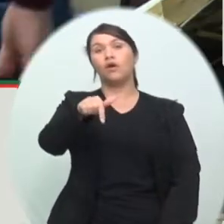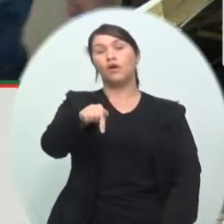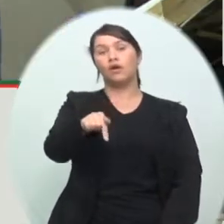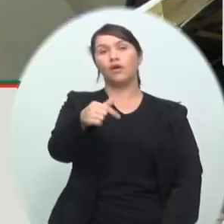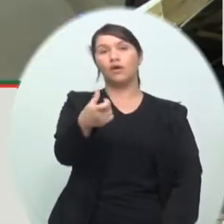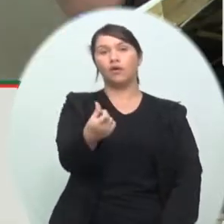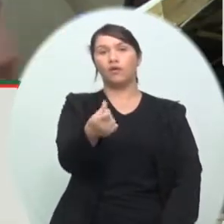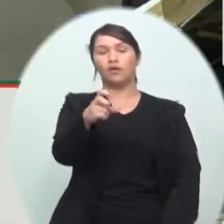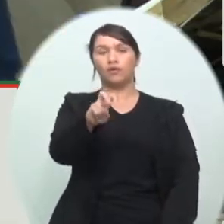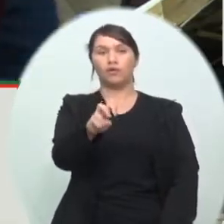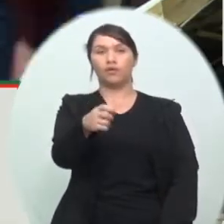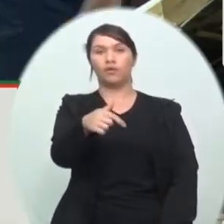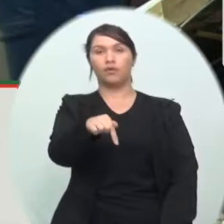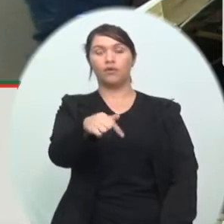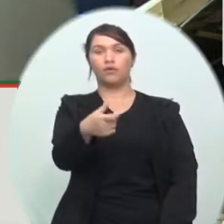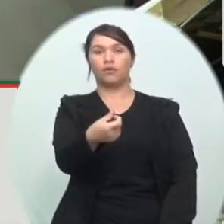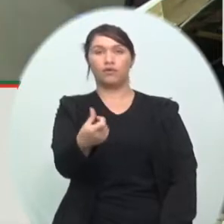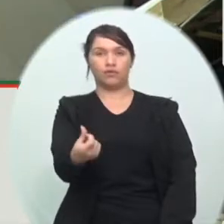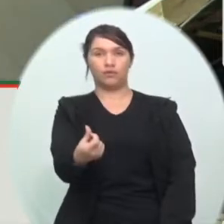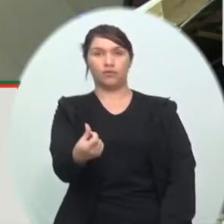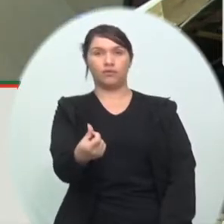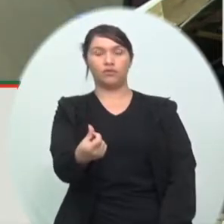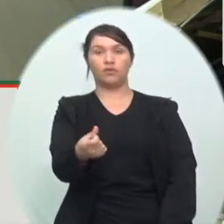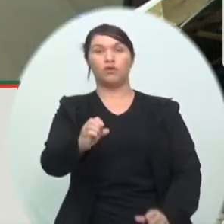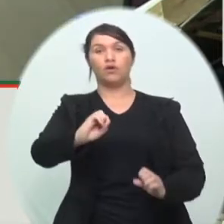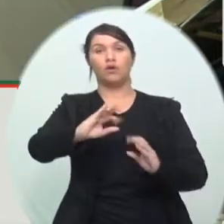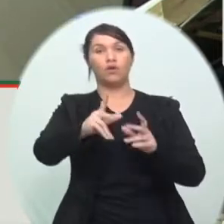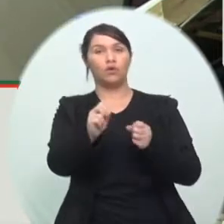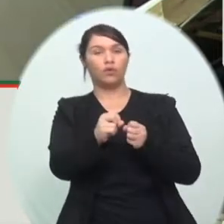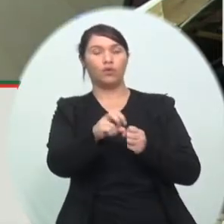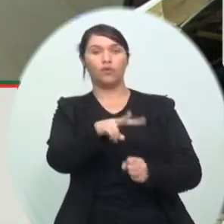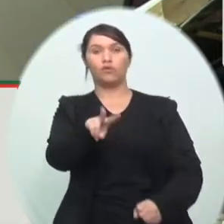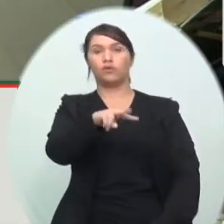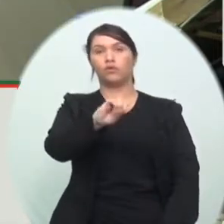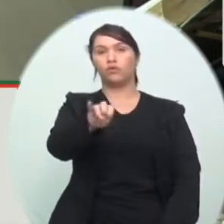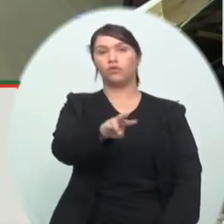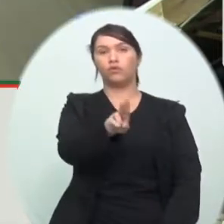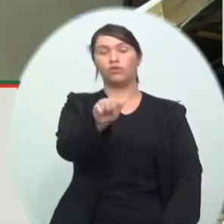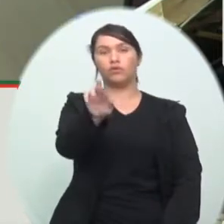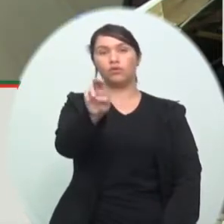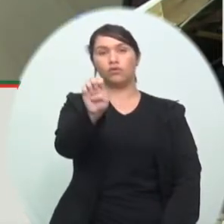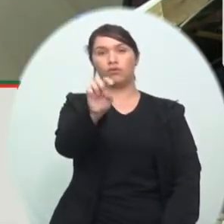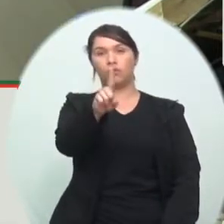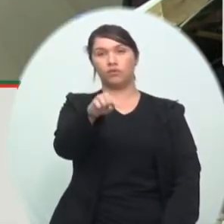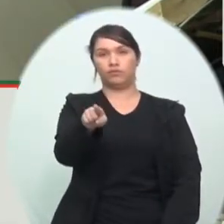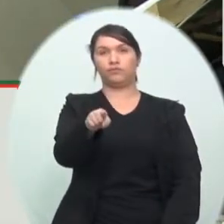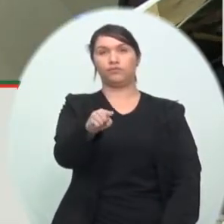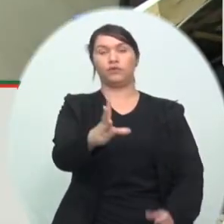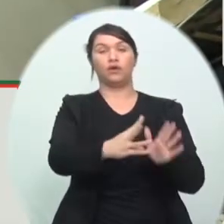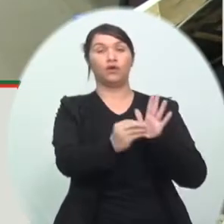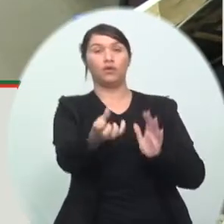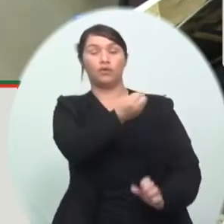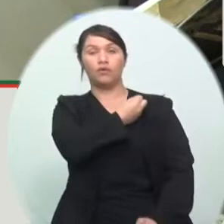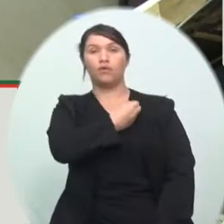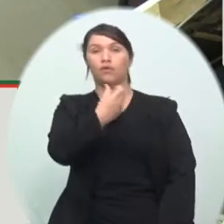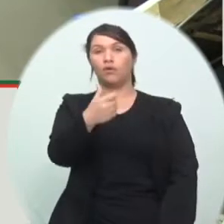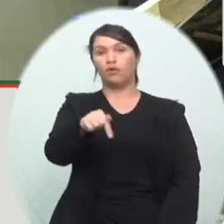765 766/18, todas de autoria do vereador Juarez de Jesus. Indicações número